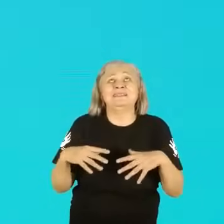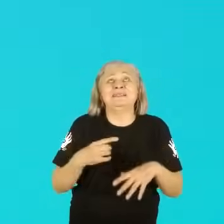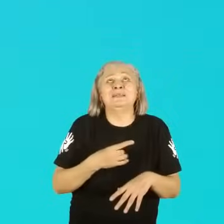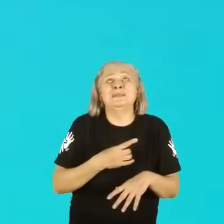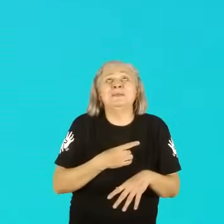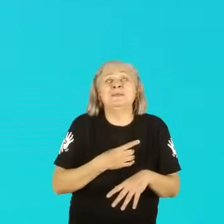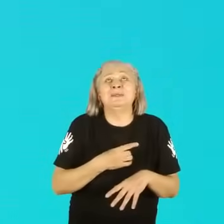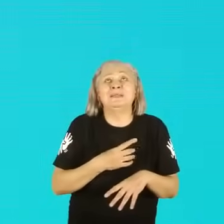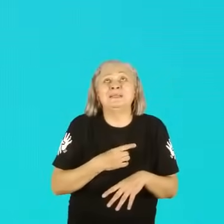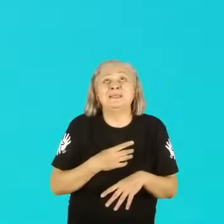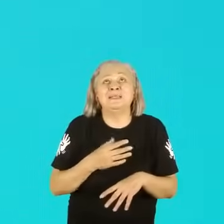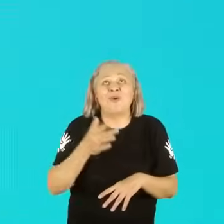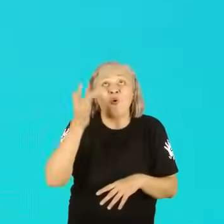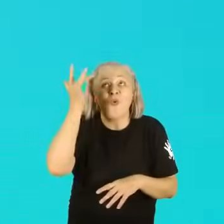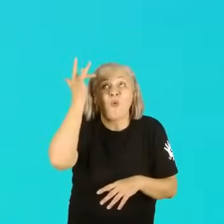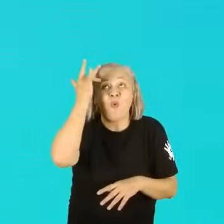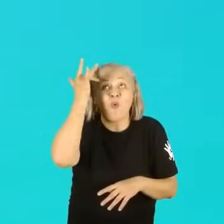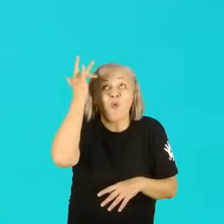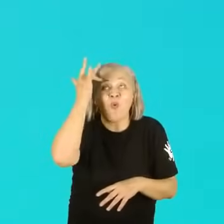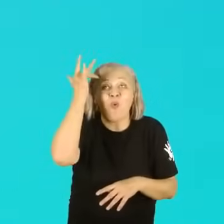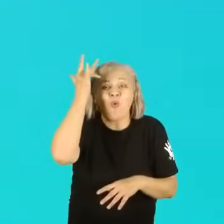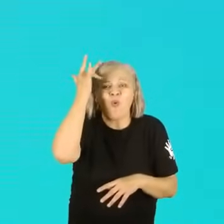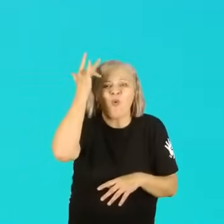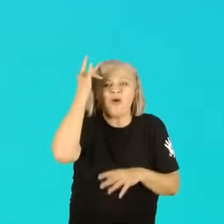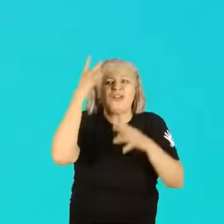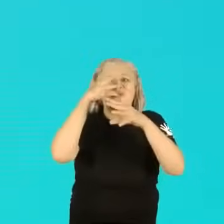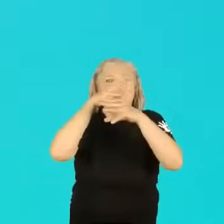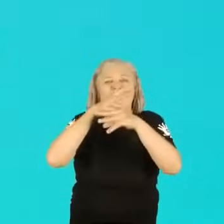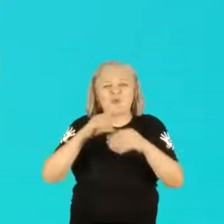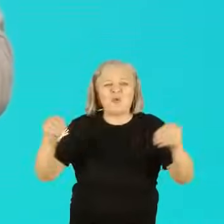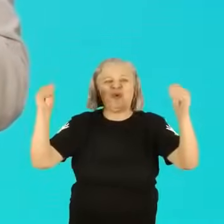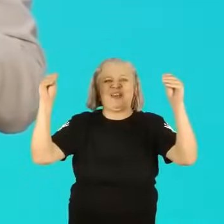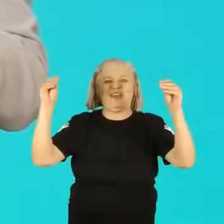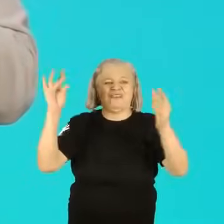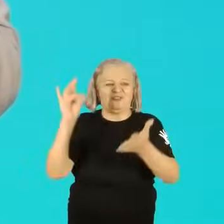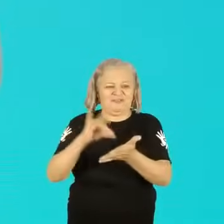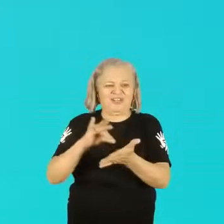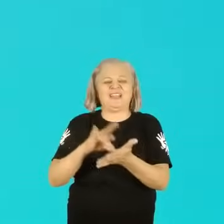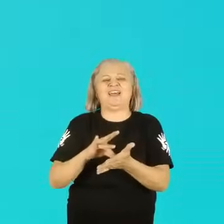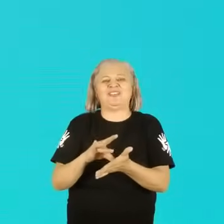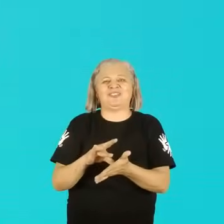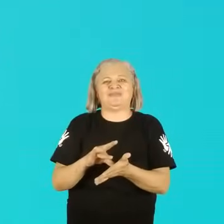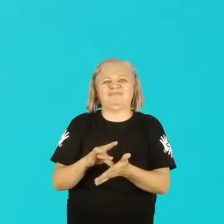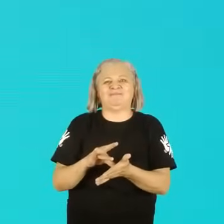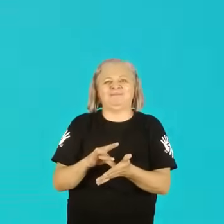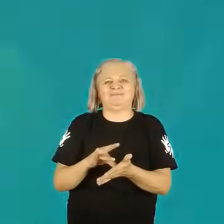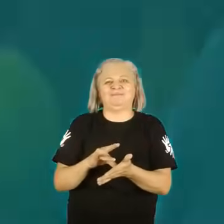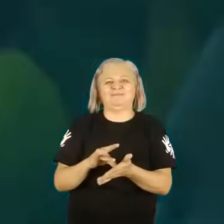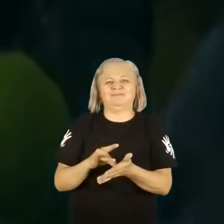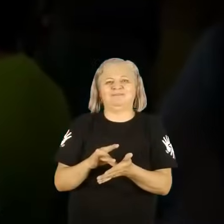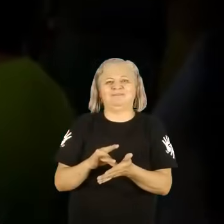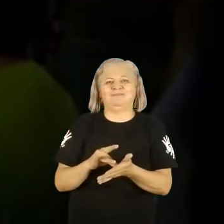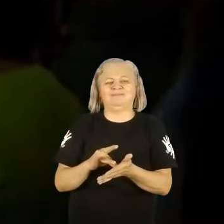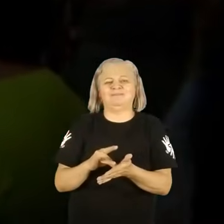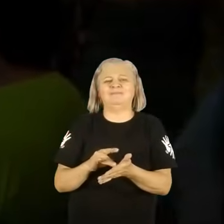mas consciente do que havia acontecido. Meu irmão,